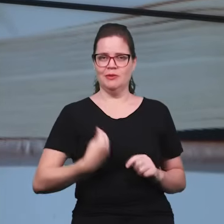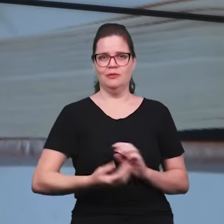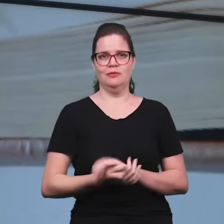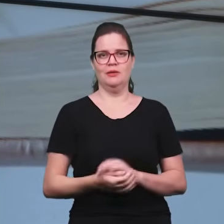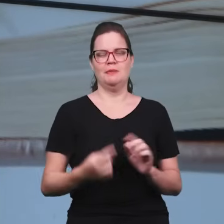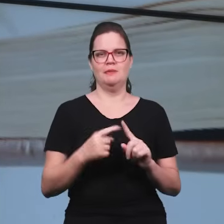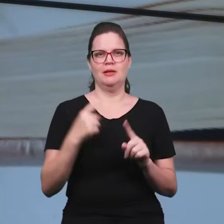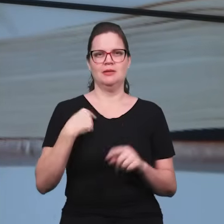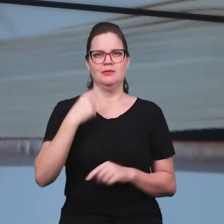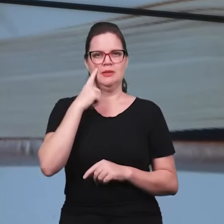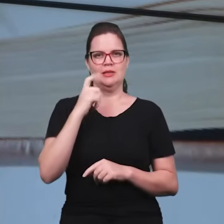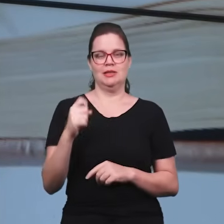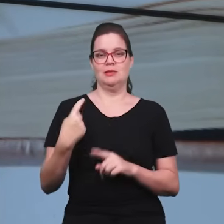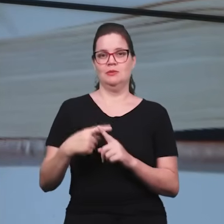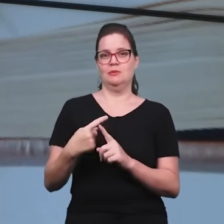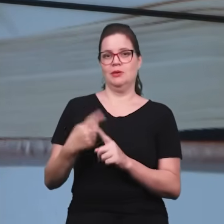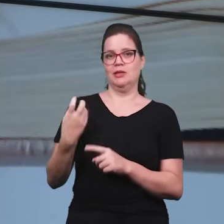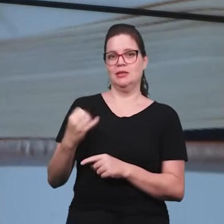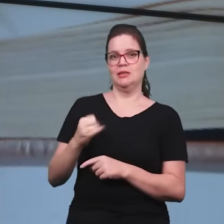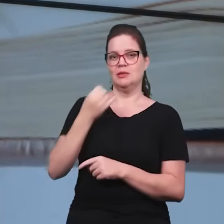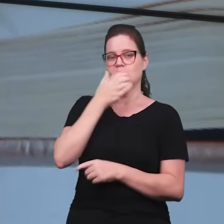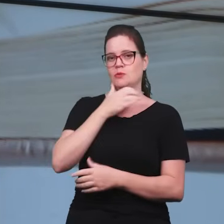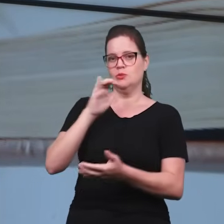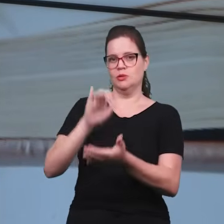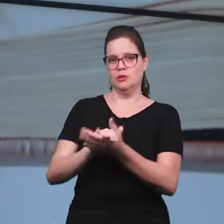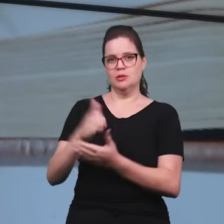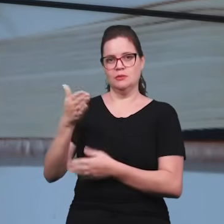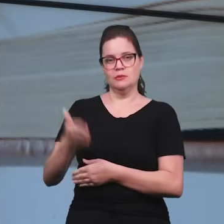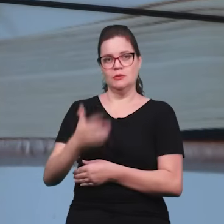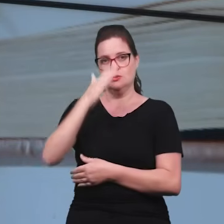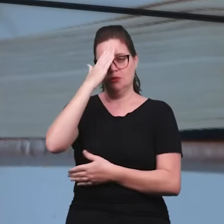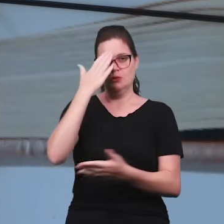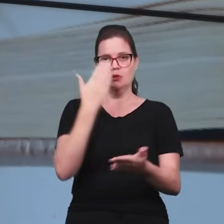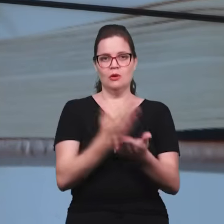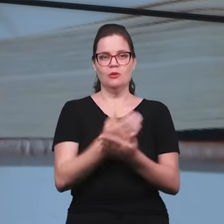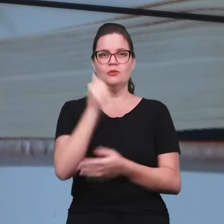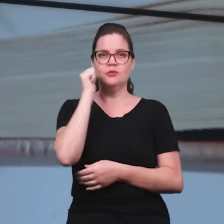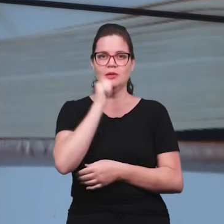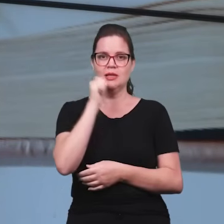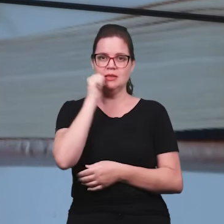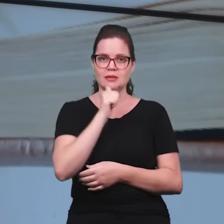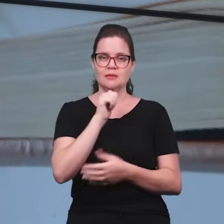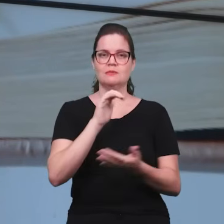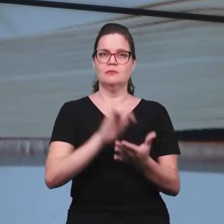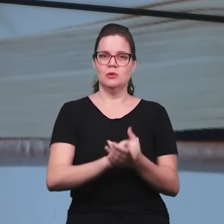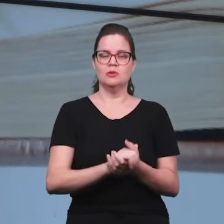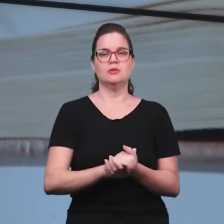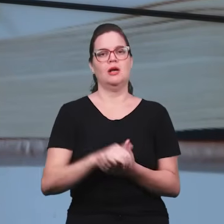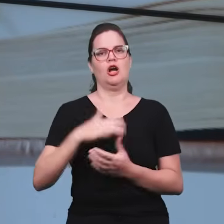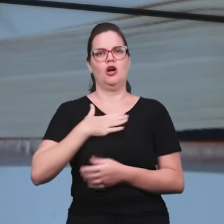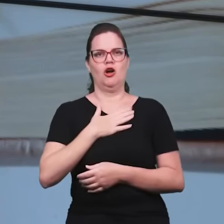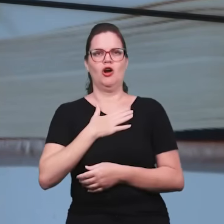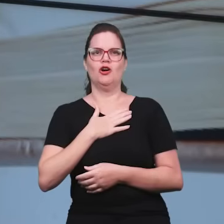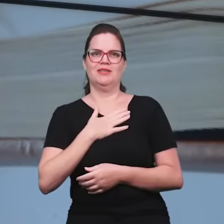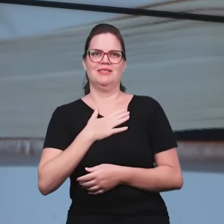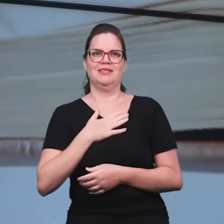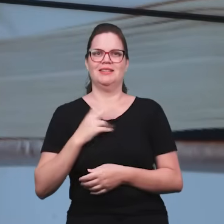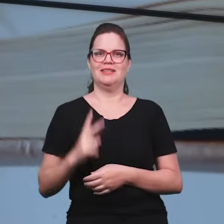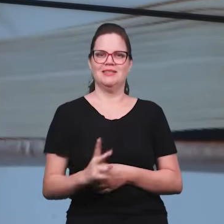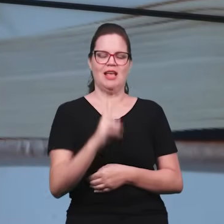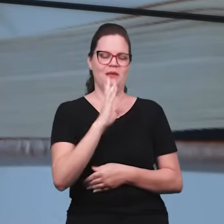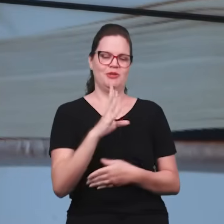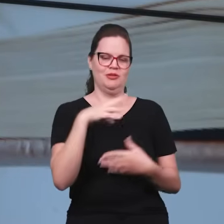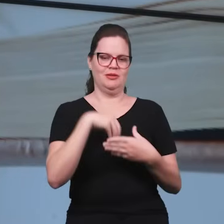marido cujo coração tem confiança na esposa, ele tem prazer de aplicar dentro